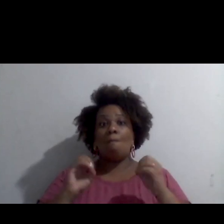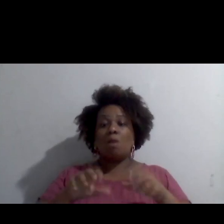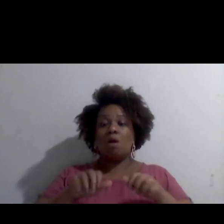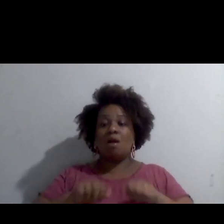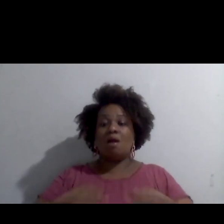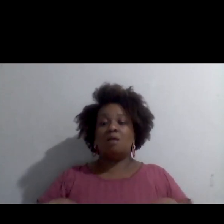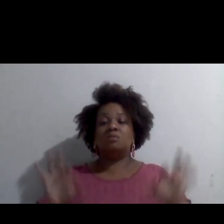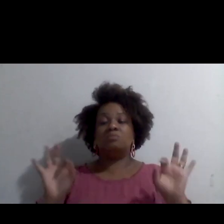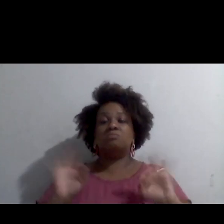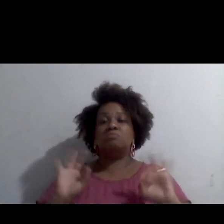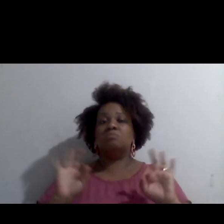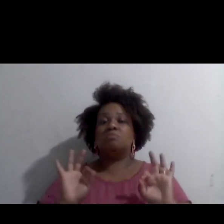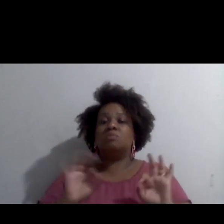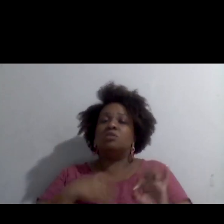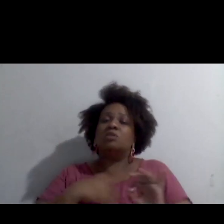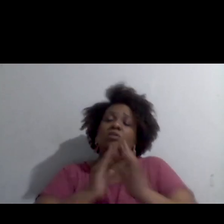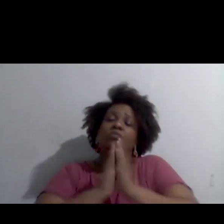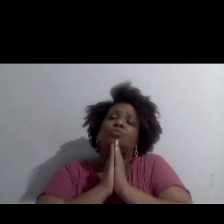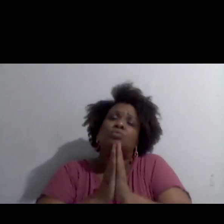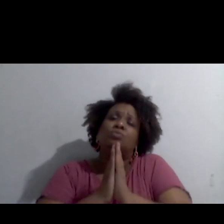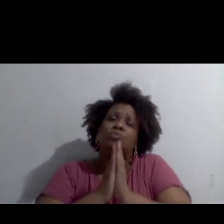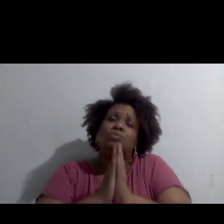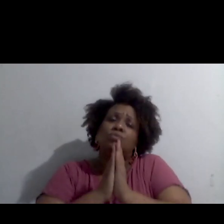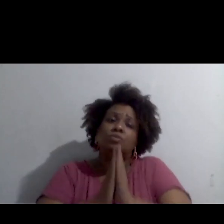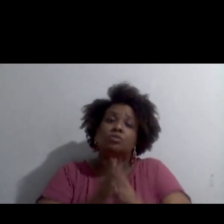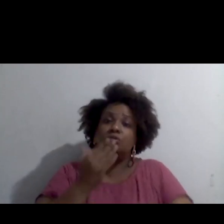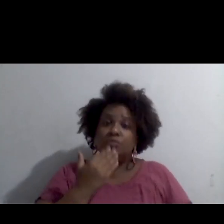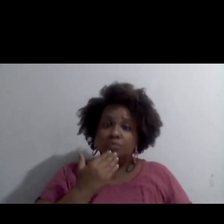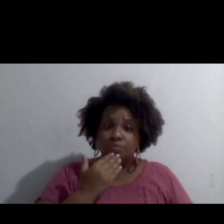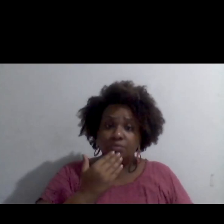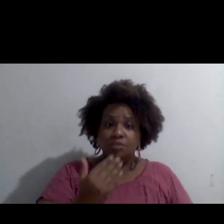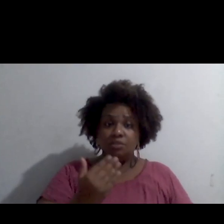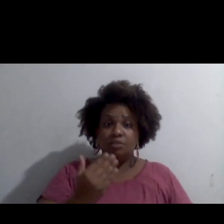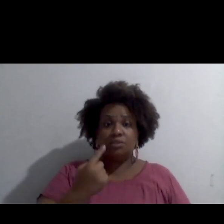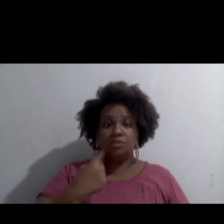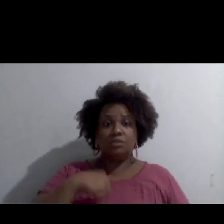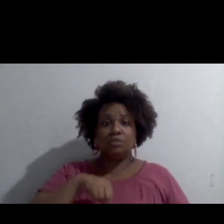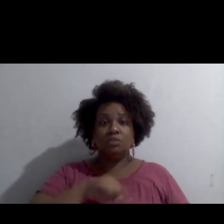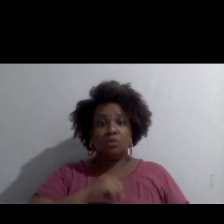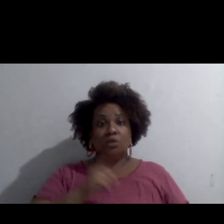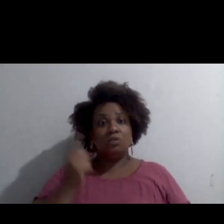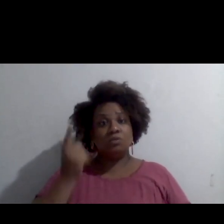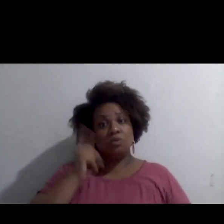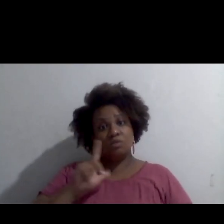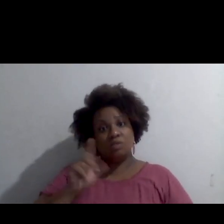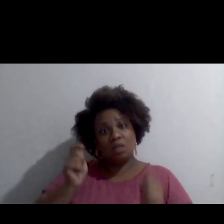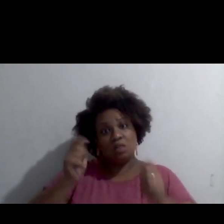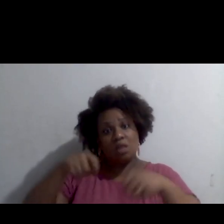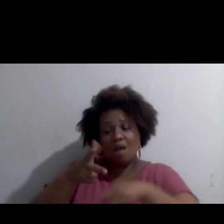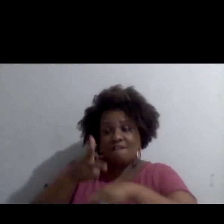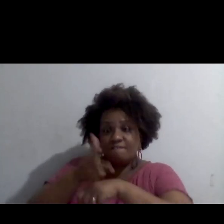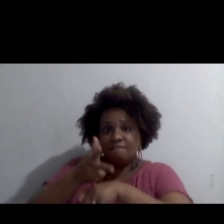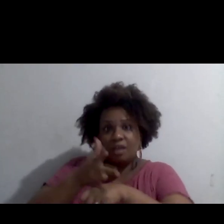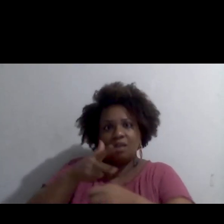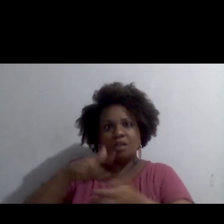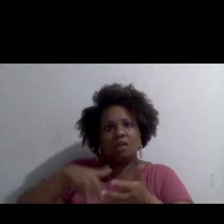gostaria de fazer mesmo um apelo, né, para que o pensamento que se inclua a videodança, né, num